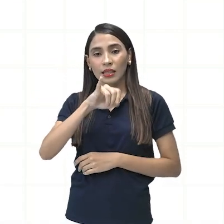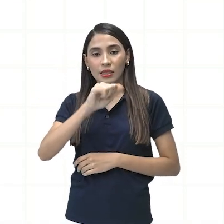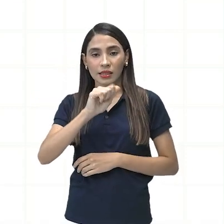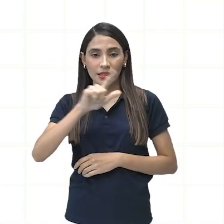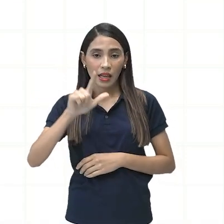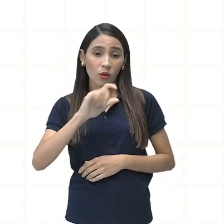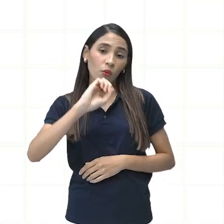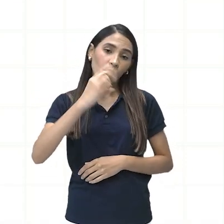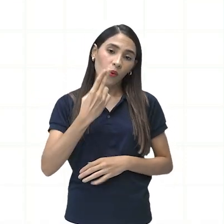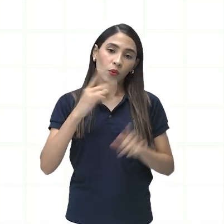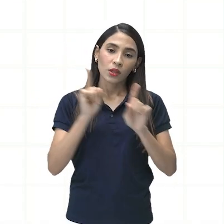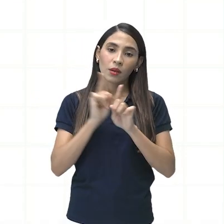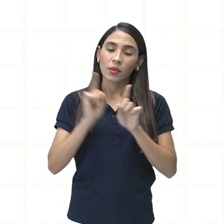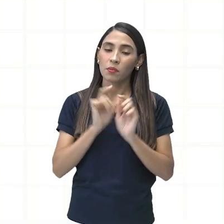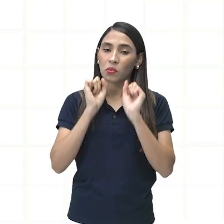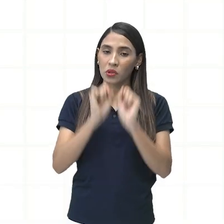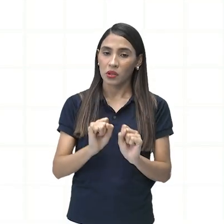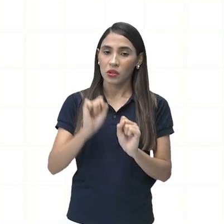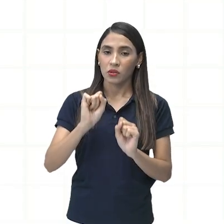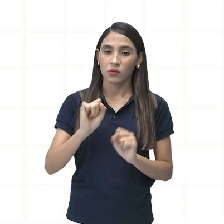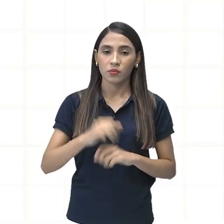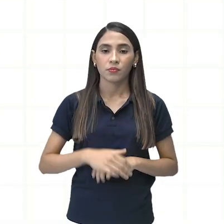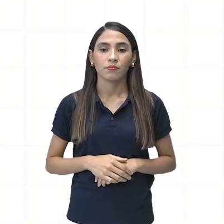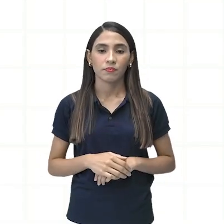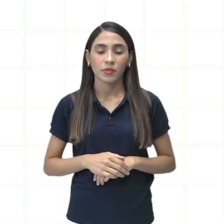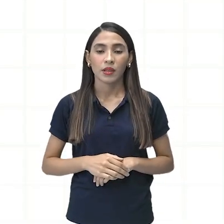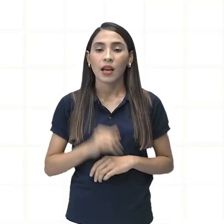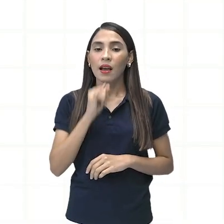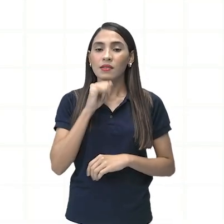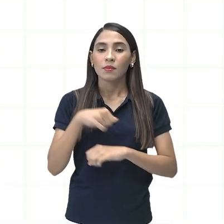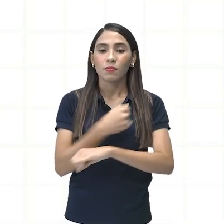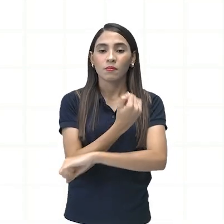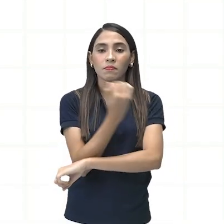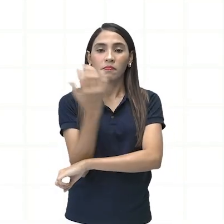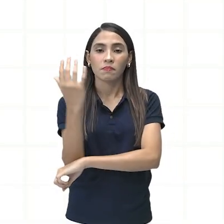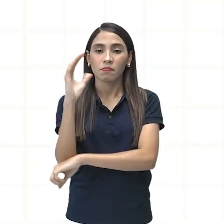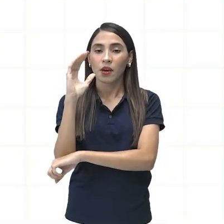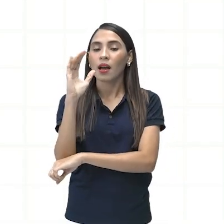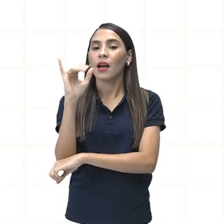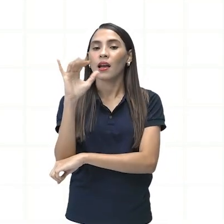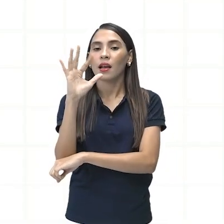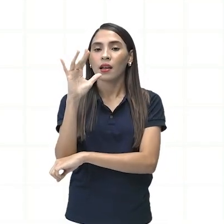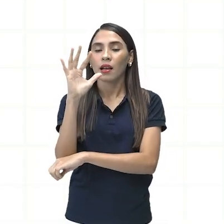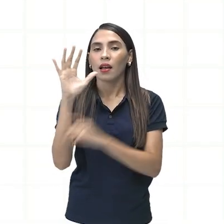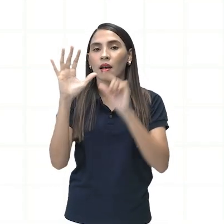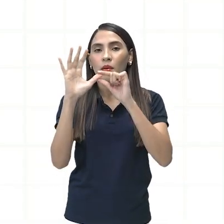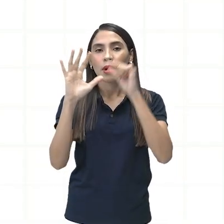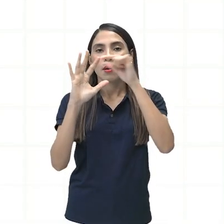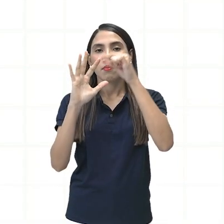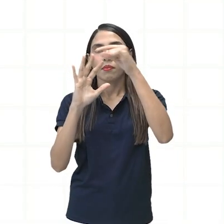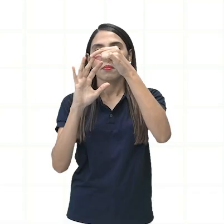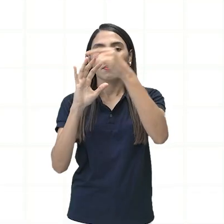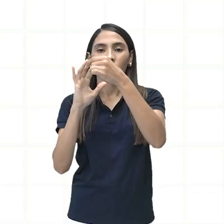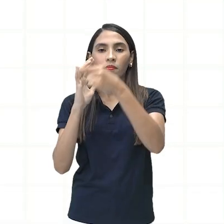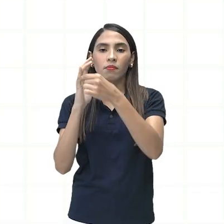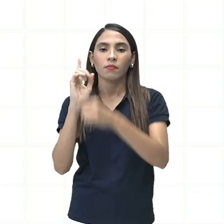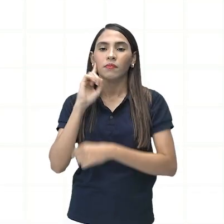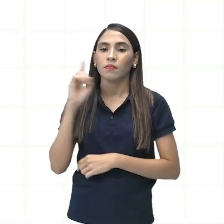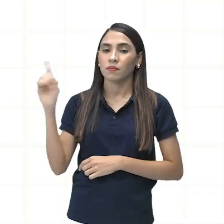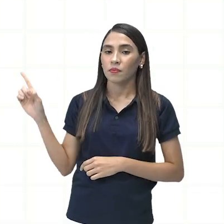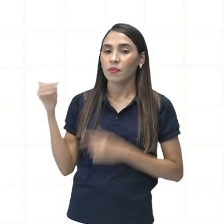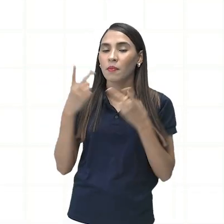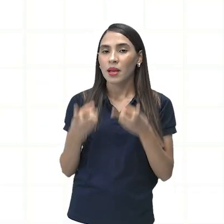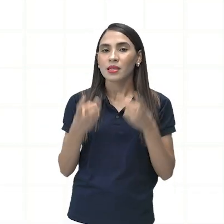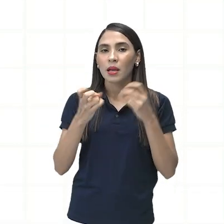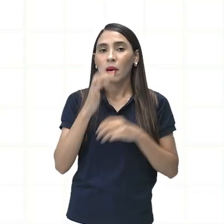axial. Ou elas poderiam, essas flores, crescer na extremidade dos ramos. Observem como essas